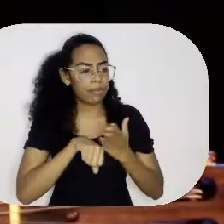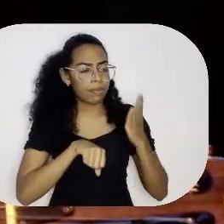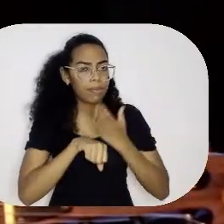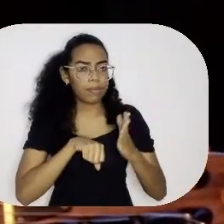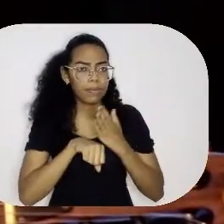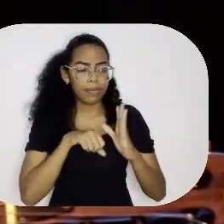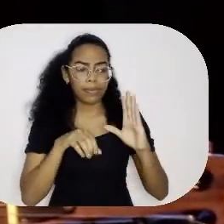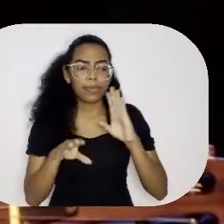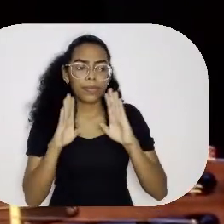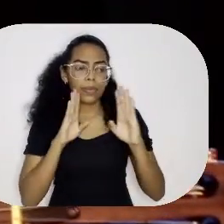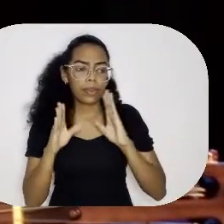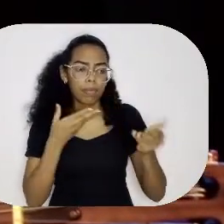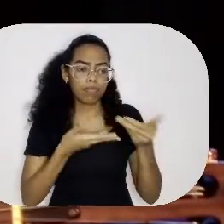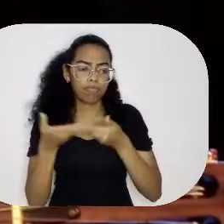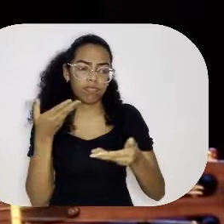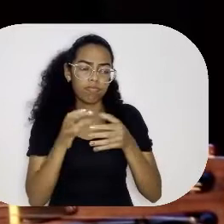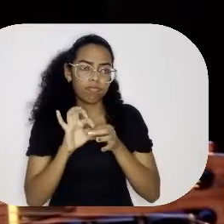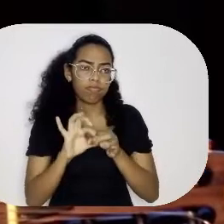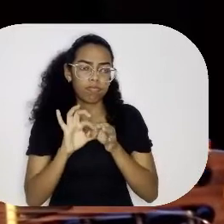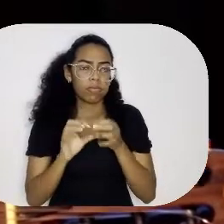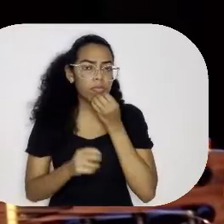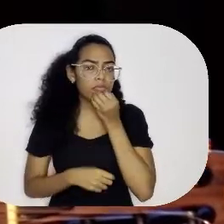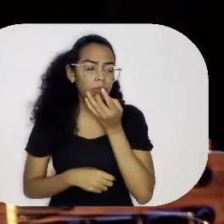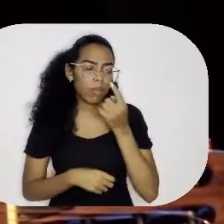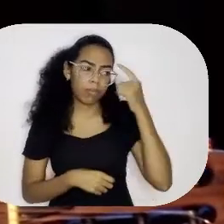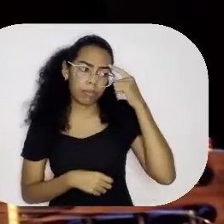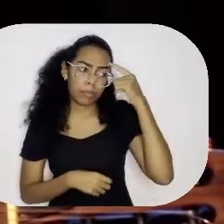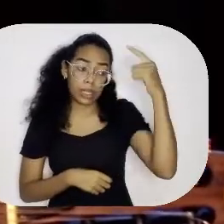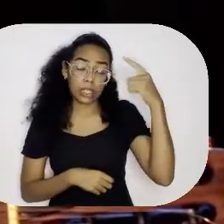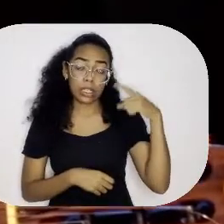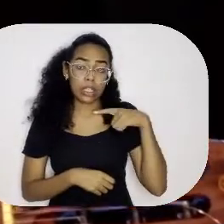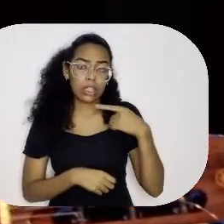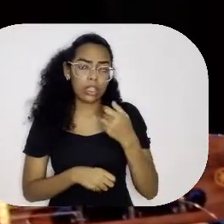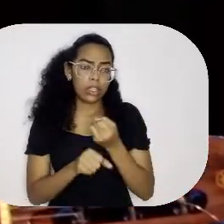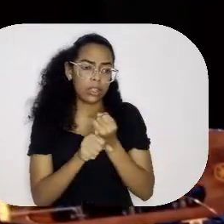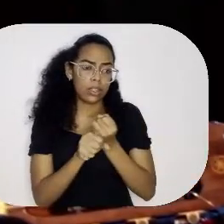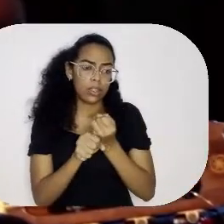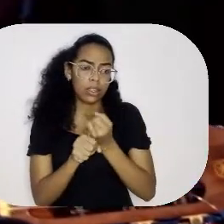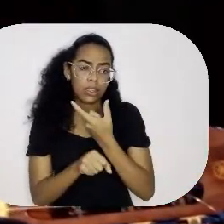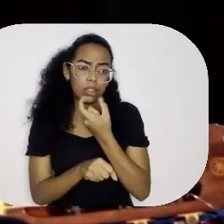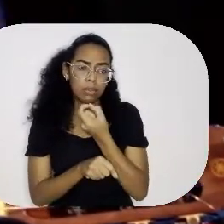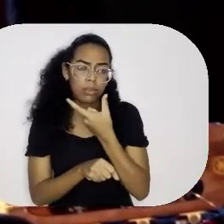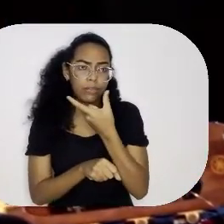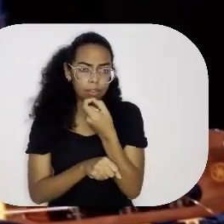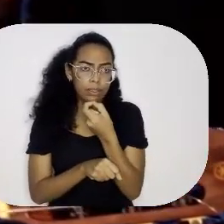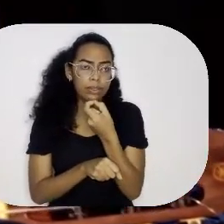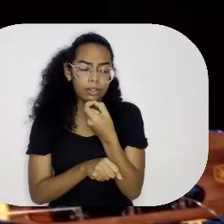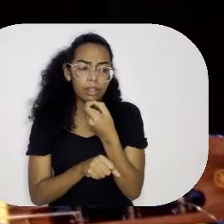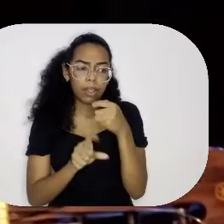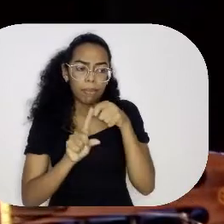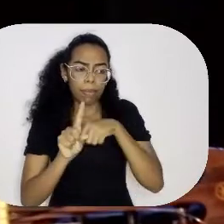interativo. Esse ensaio, foi uma iniciativa que eu tive, em março de 2020, de começar a tocar minhas